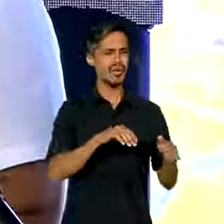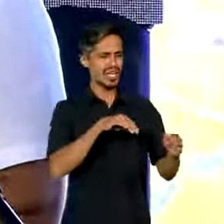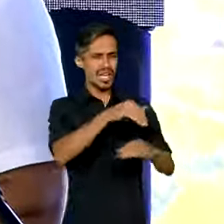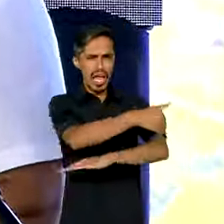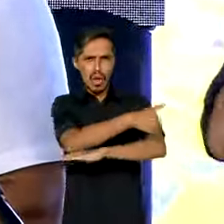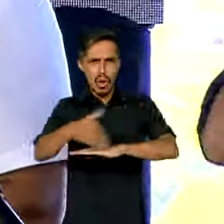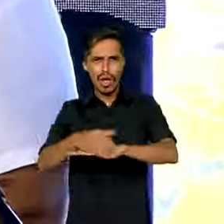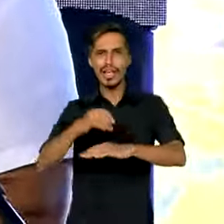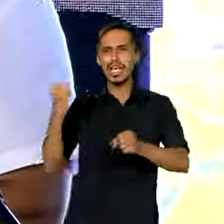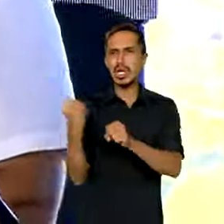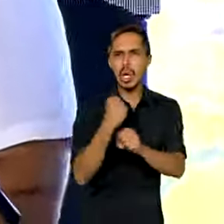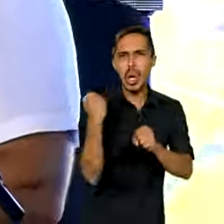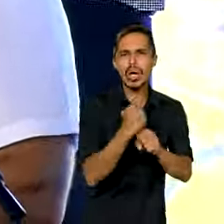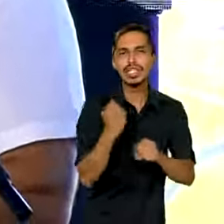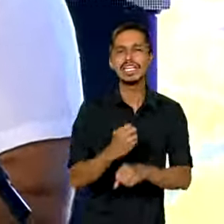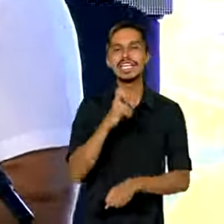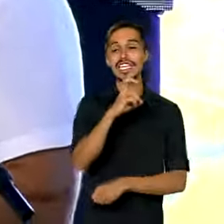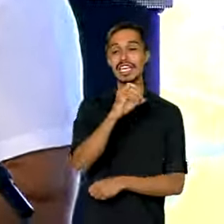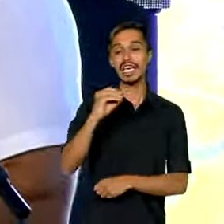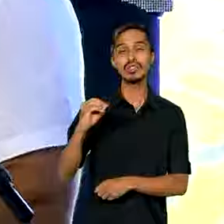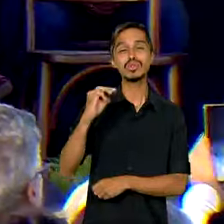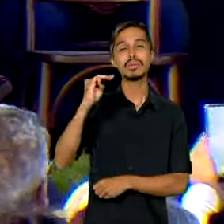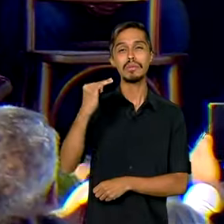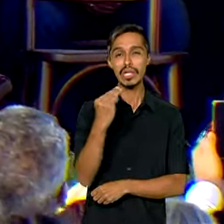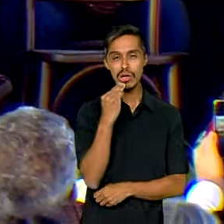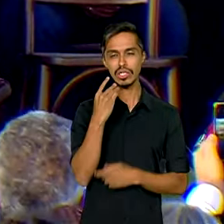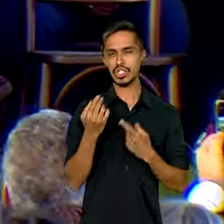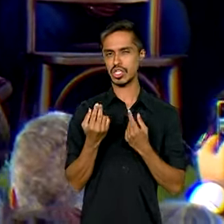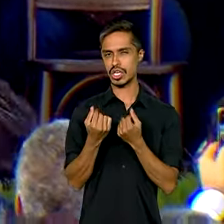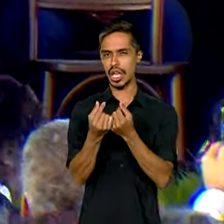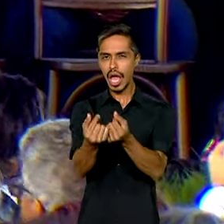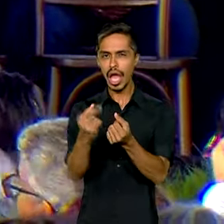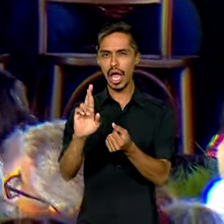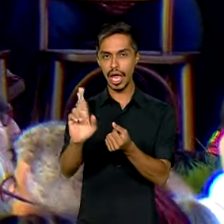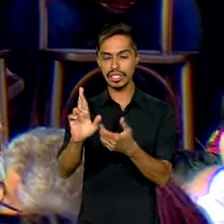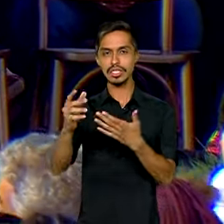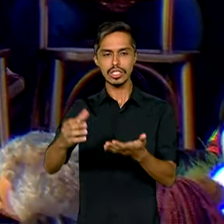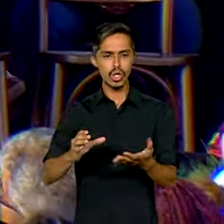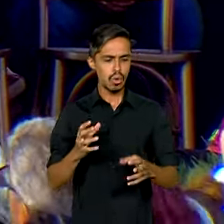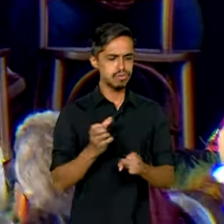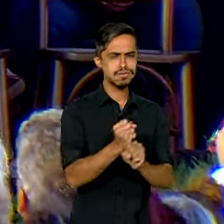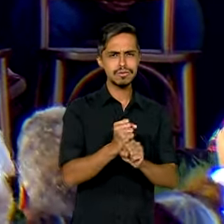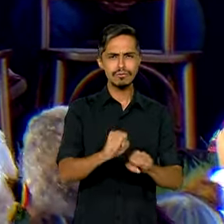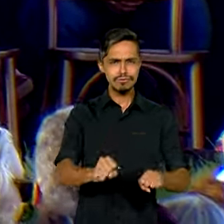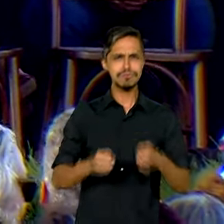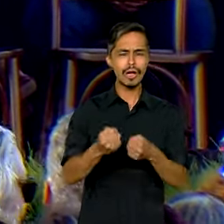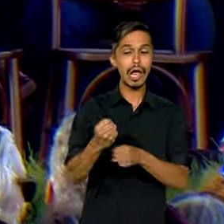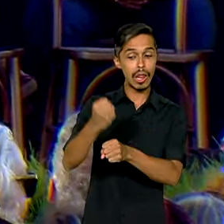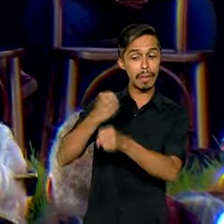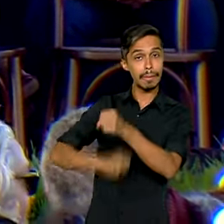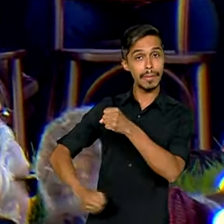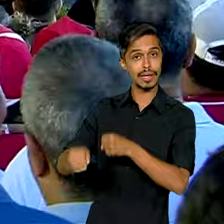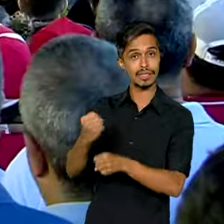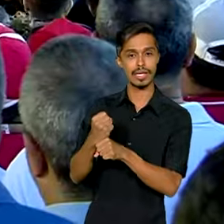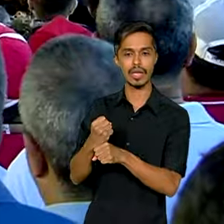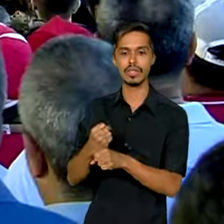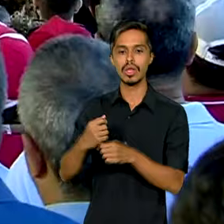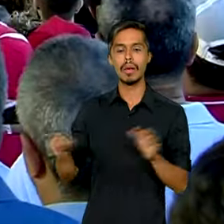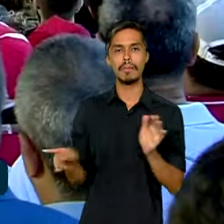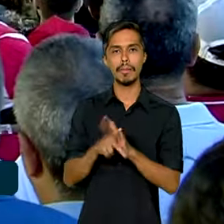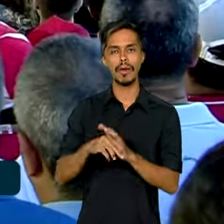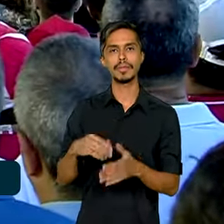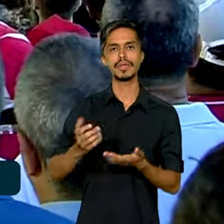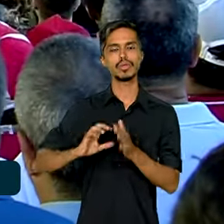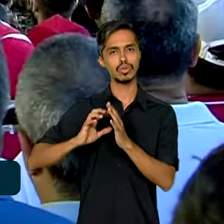de mais de R$ 500 milhões, que somou esforços no ano passado dos recursos da